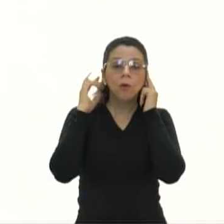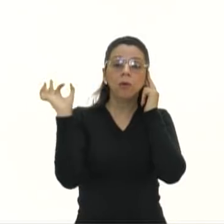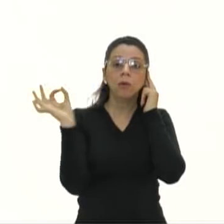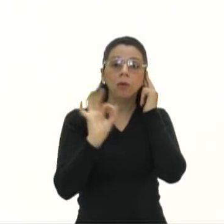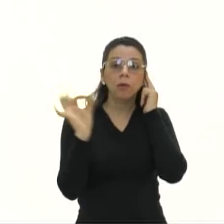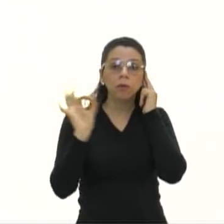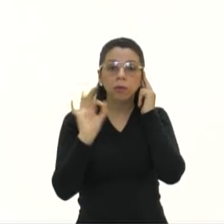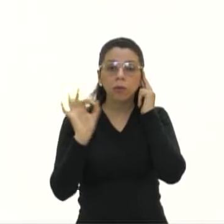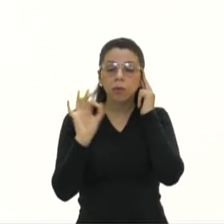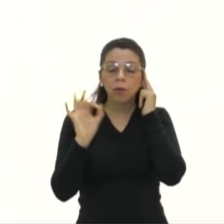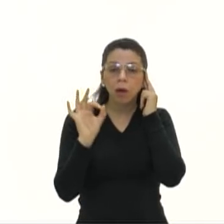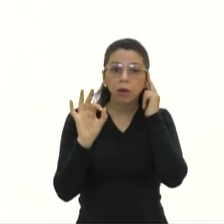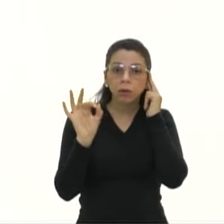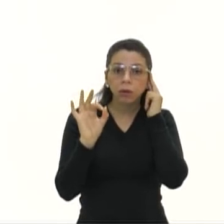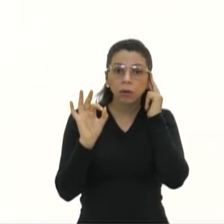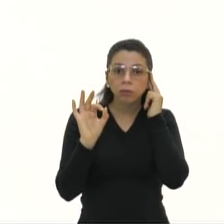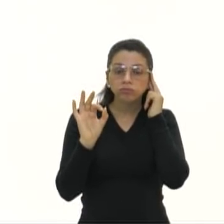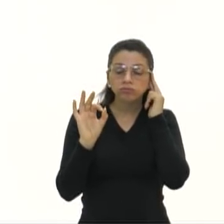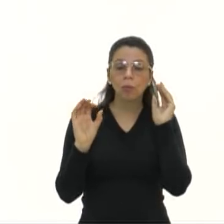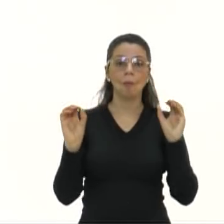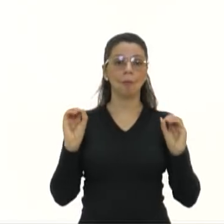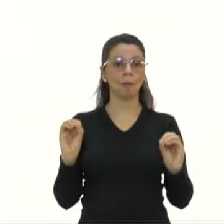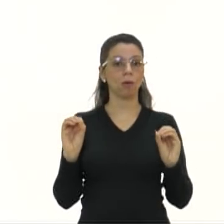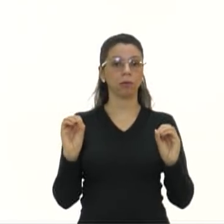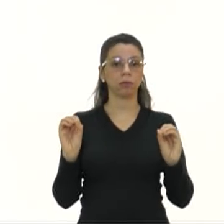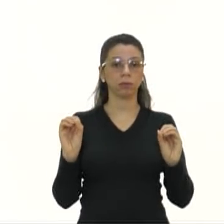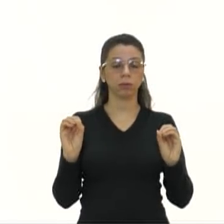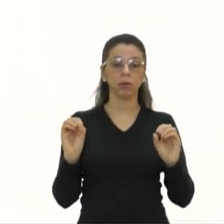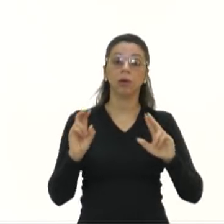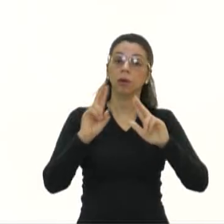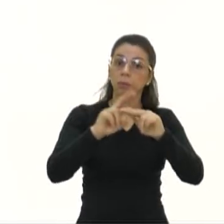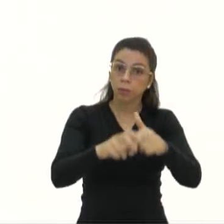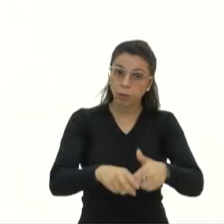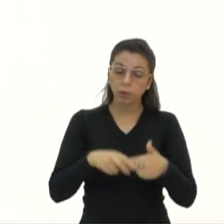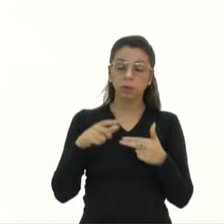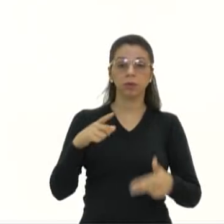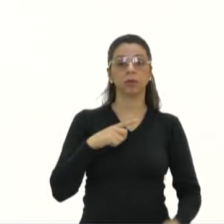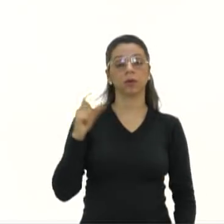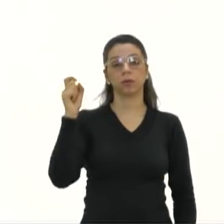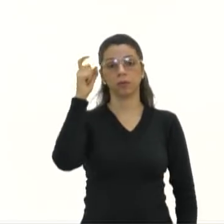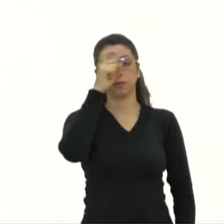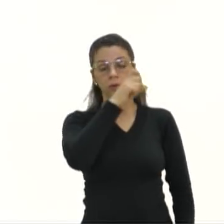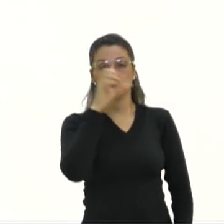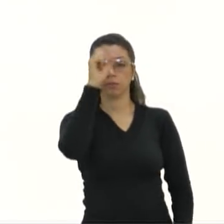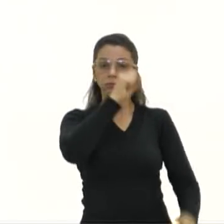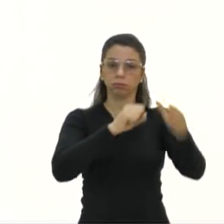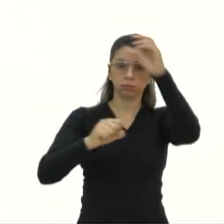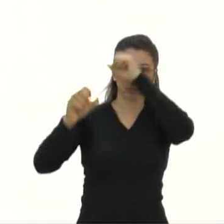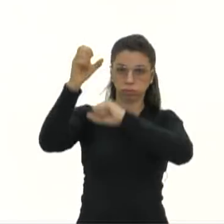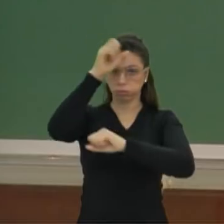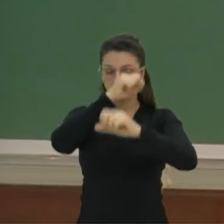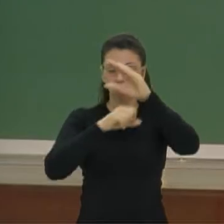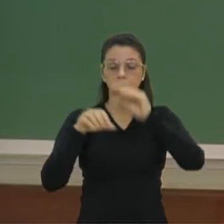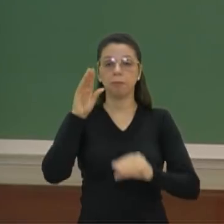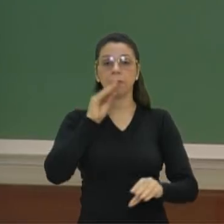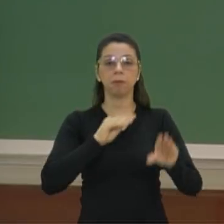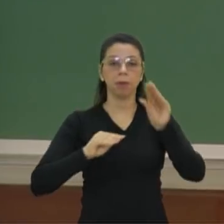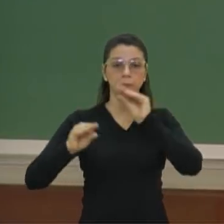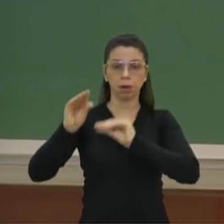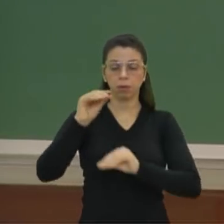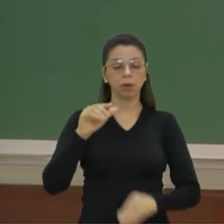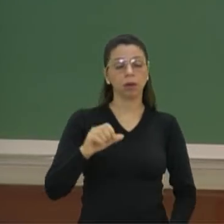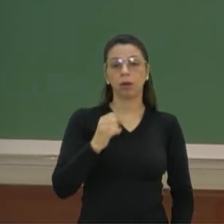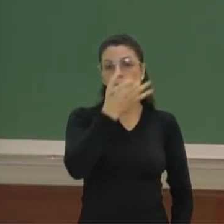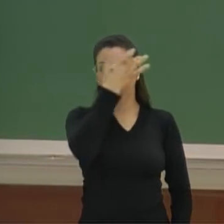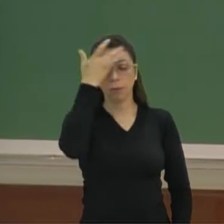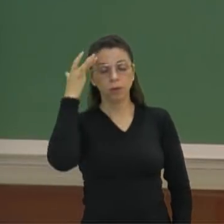interlocutor fala e nem mesmo o som que emitem. E por isso têm maior dificuldade em aprender e articular a fala. Então tem pessoas